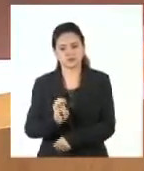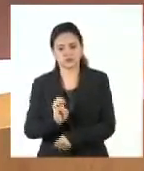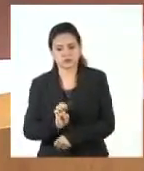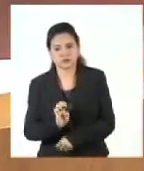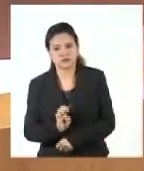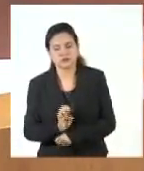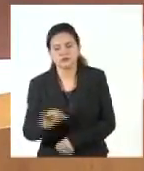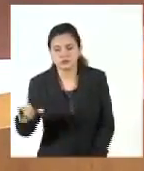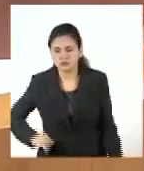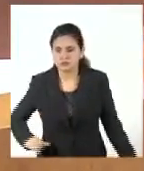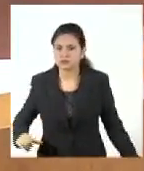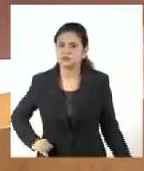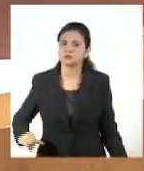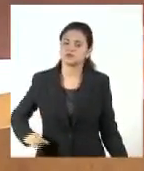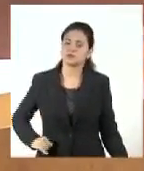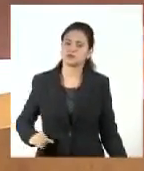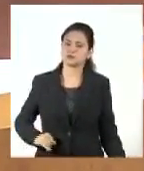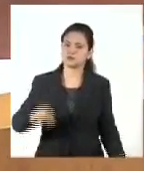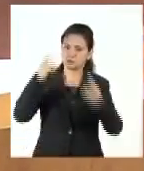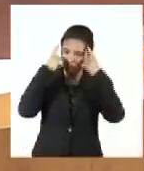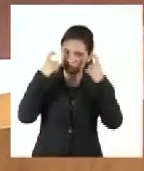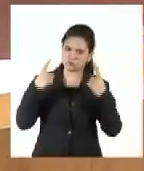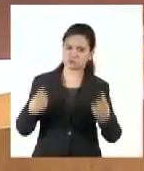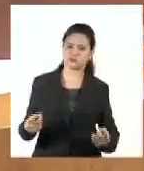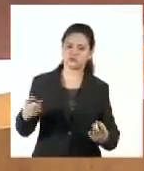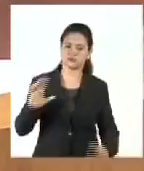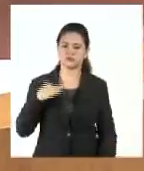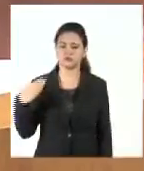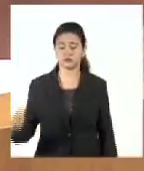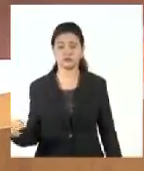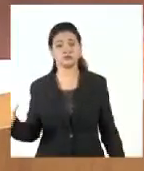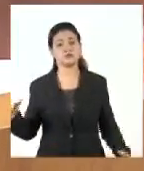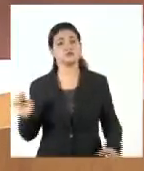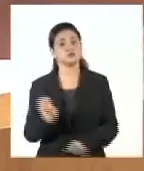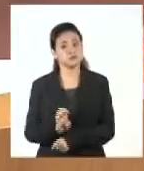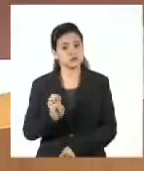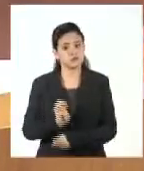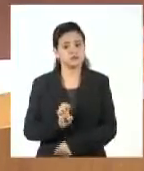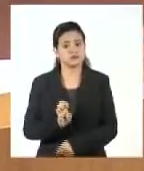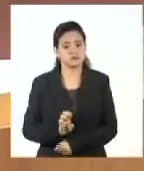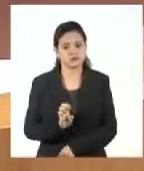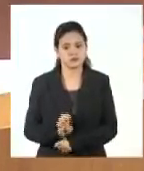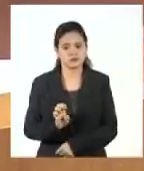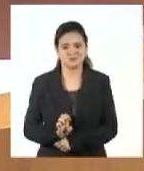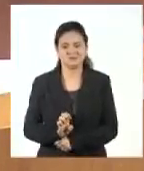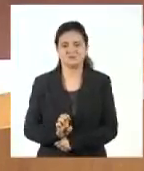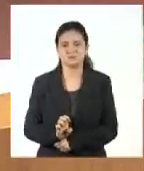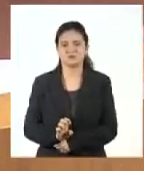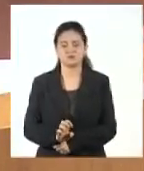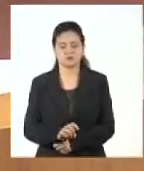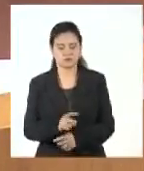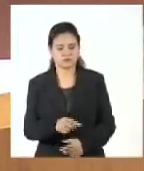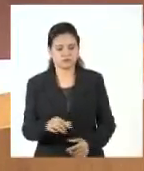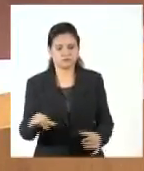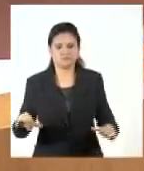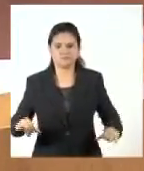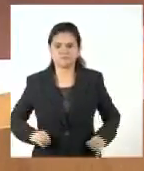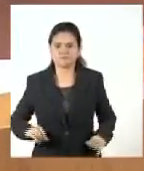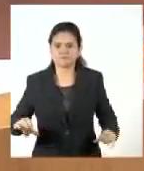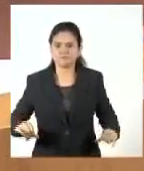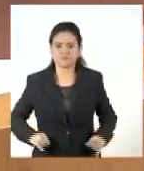rendido. E quando o Estado está sendo rendido, ele não pode tomar